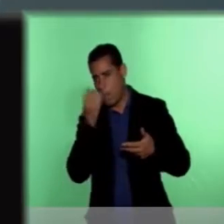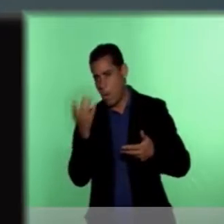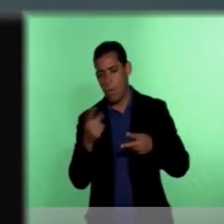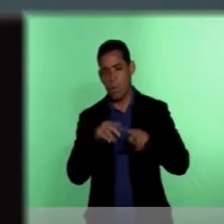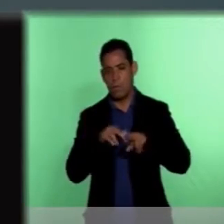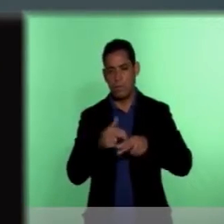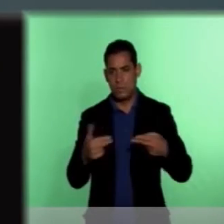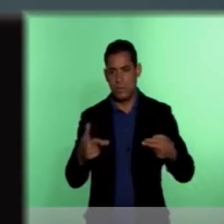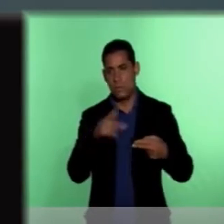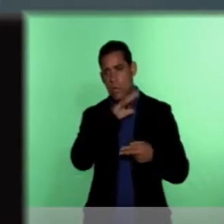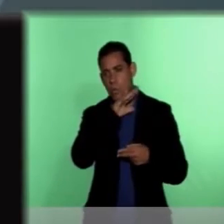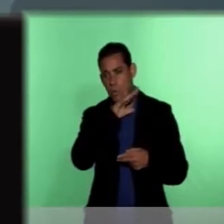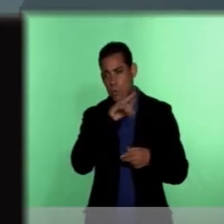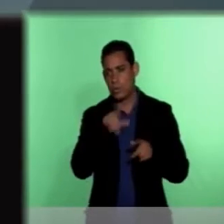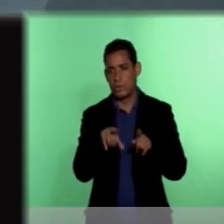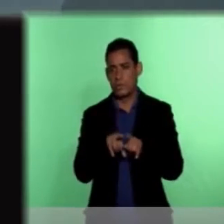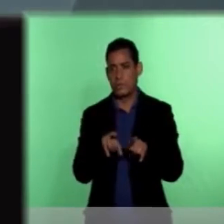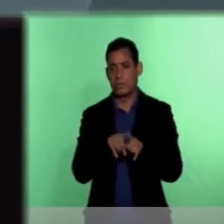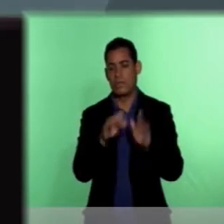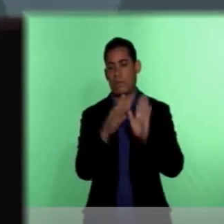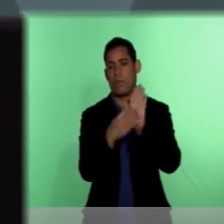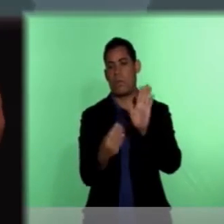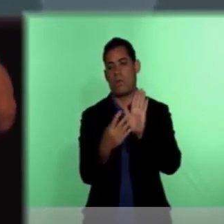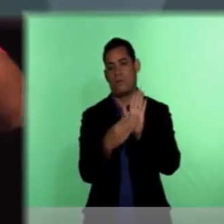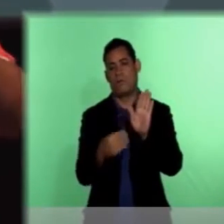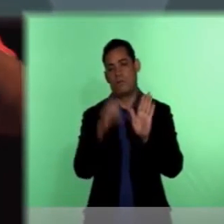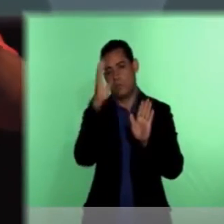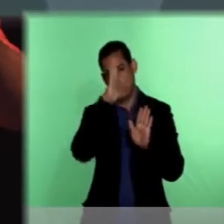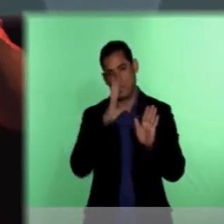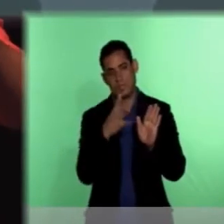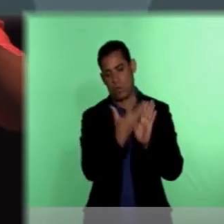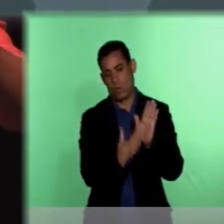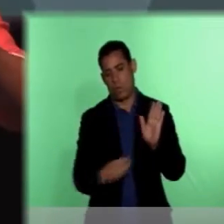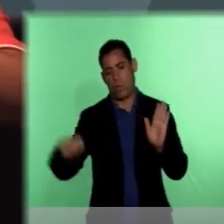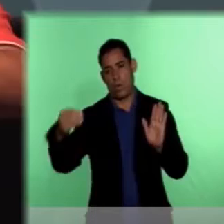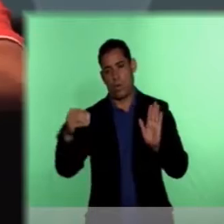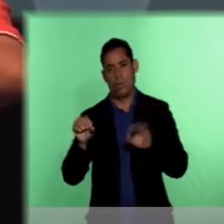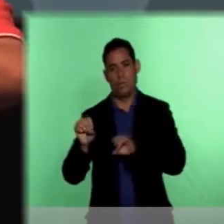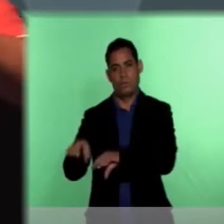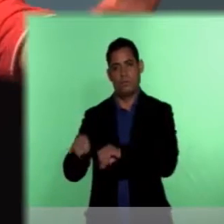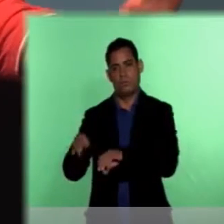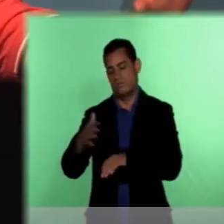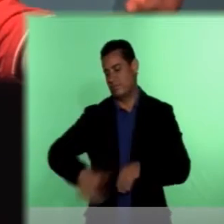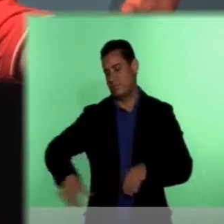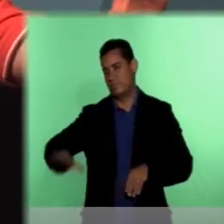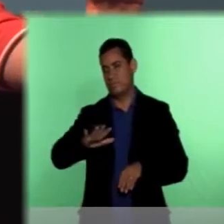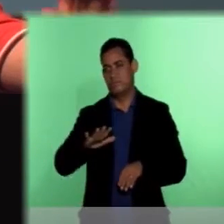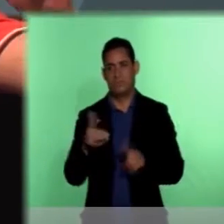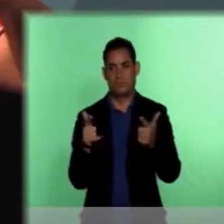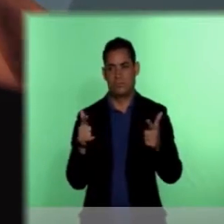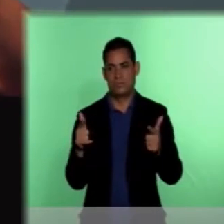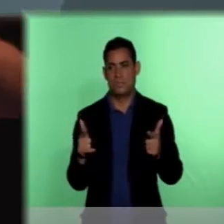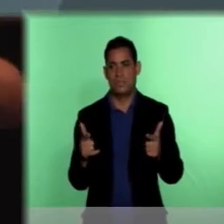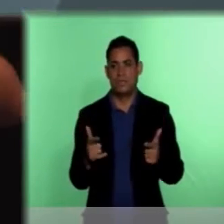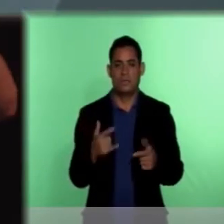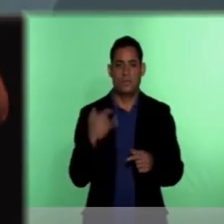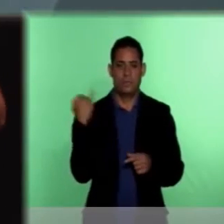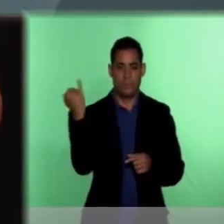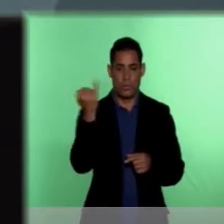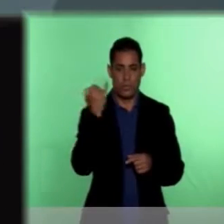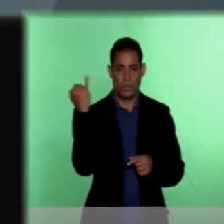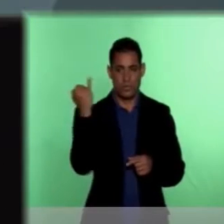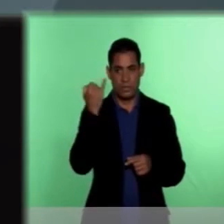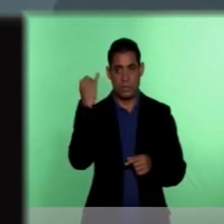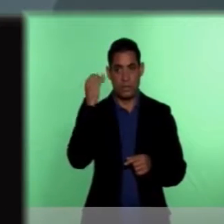serve como uma planta de referência para o Brasil. E muito importante, frase final, na Coreia do